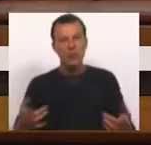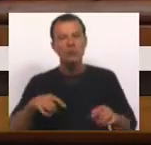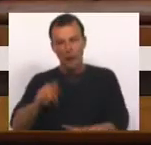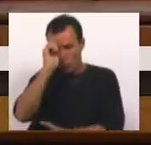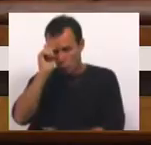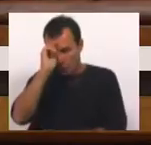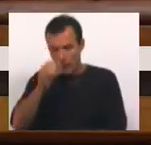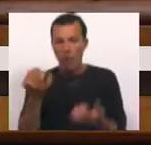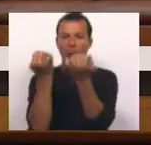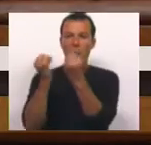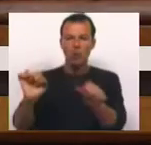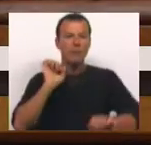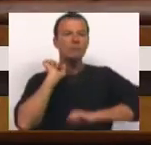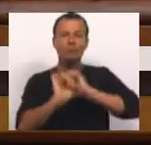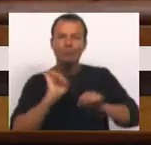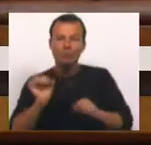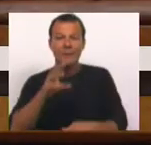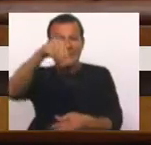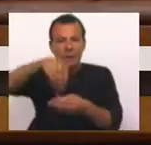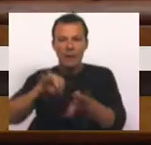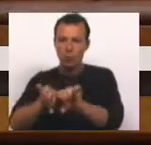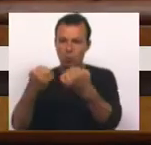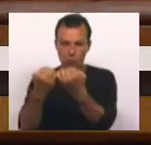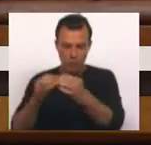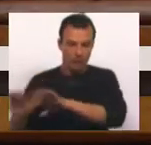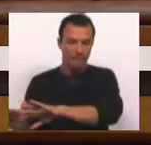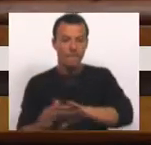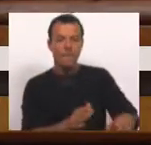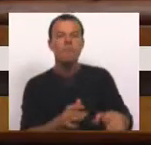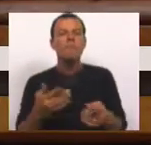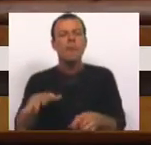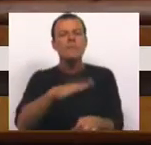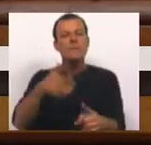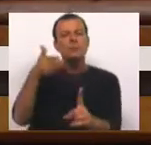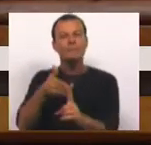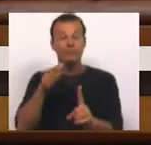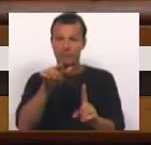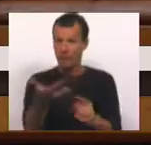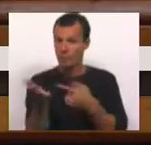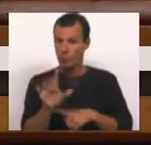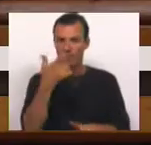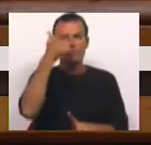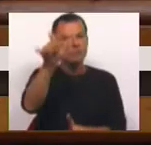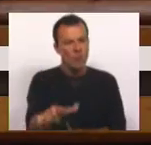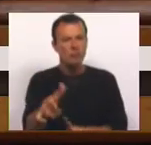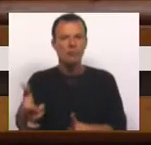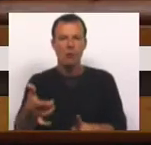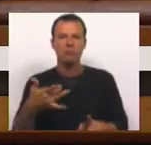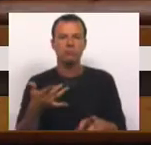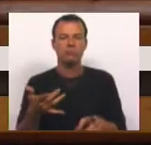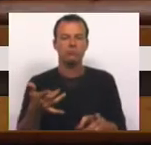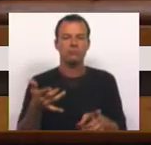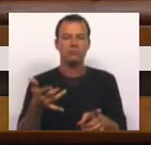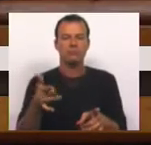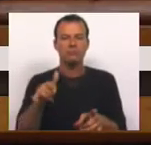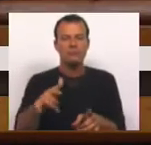autonomia pessoal num contexto social. Colocados perante um caso concreto de uma pessoa que padece garantida e